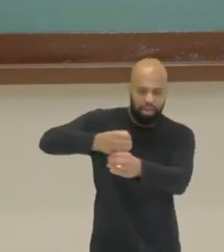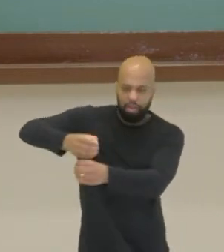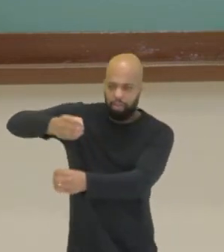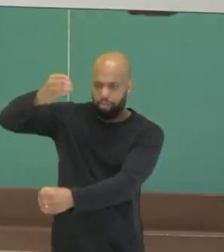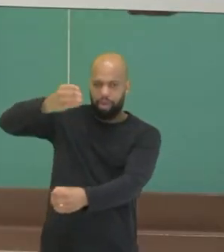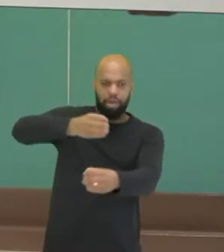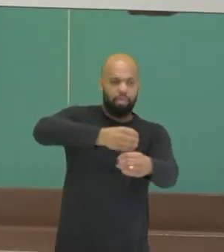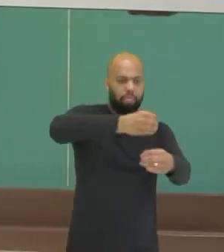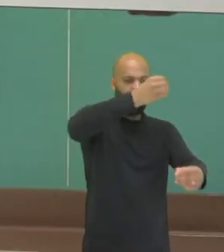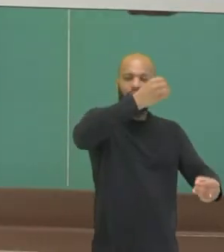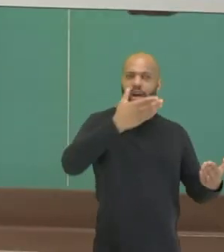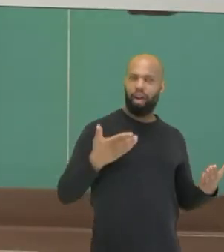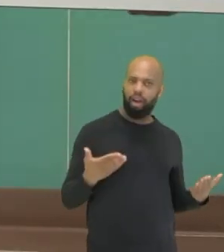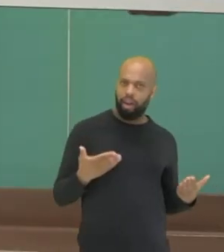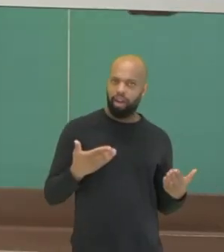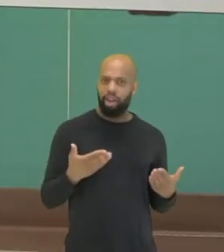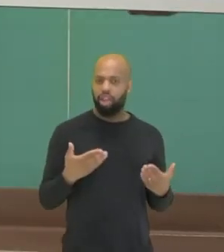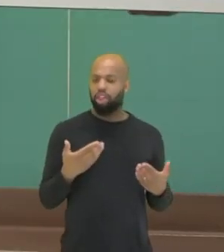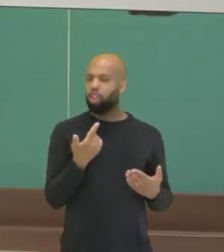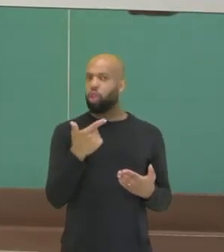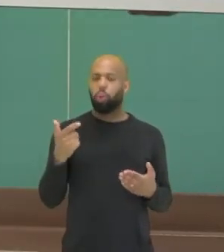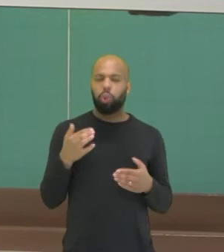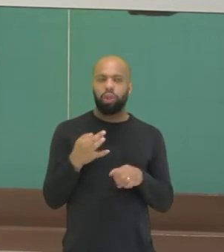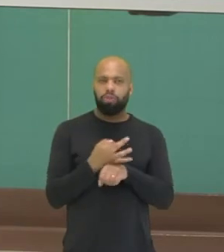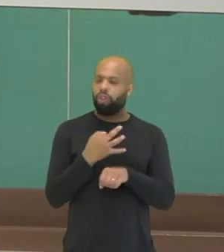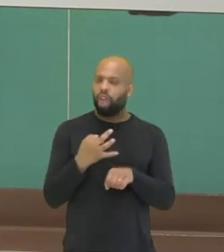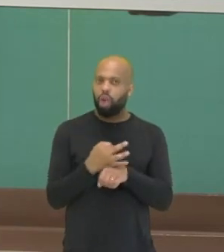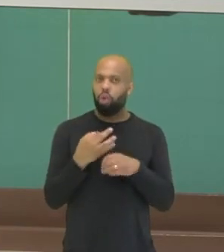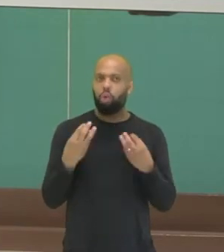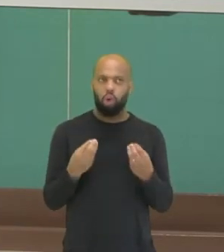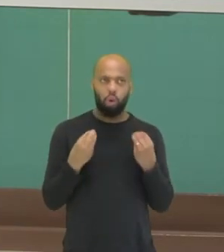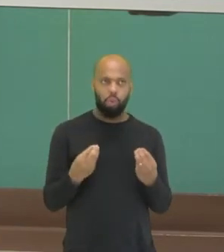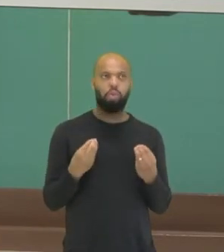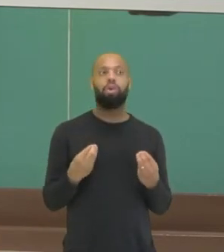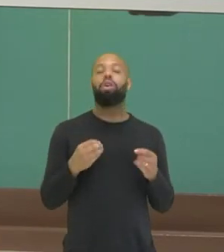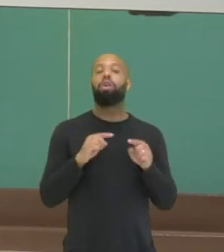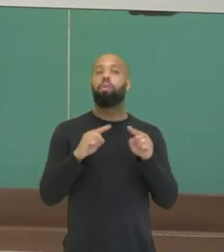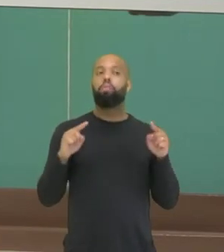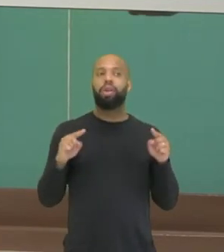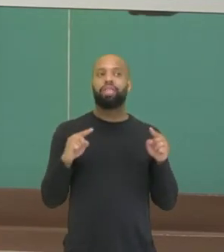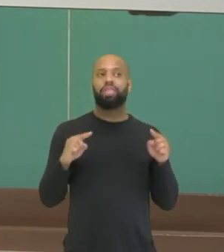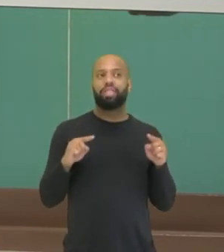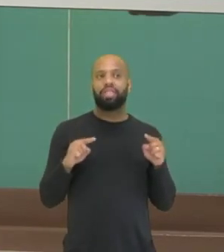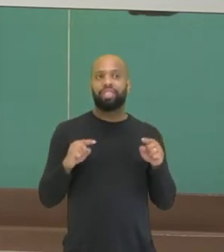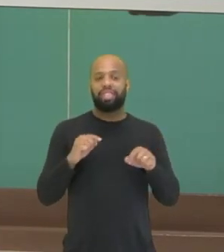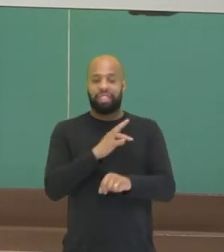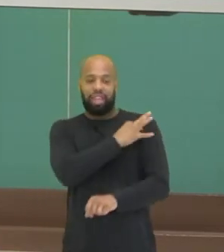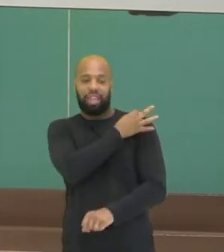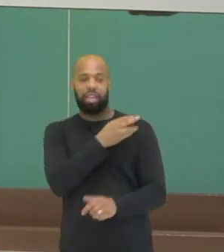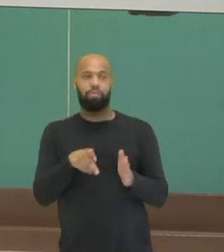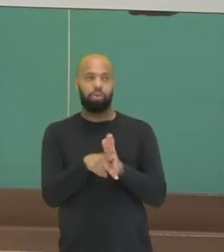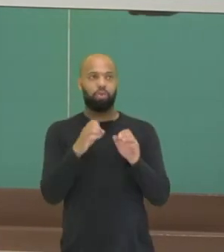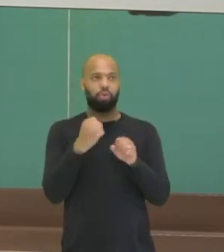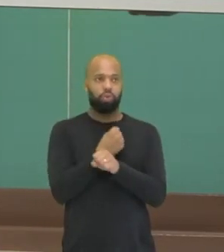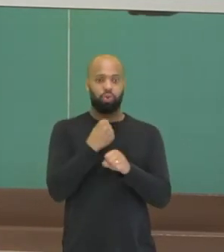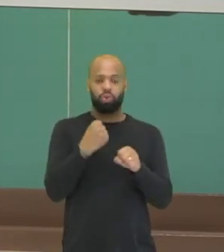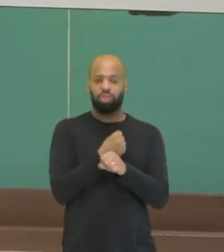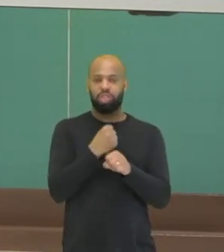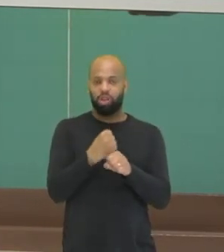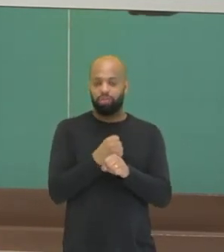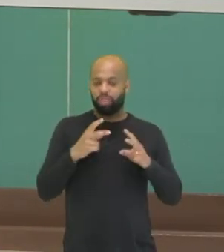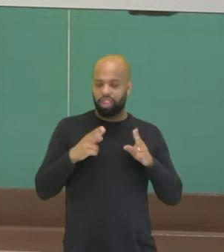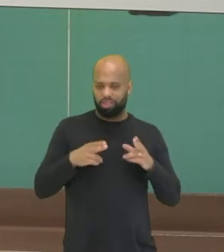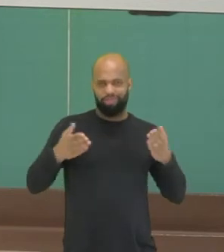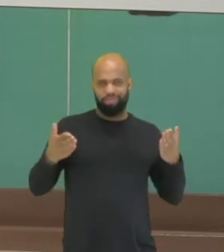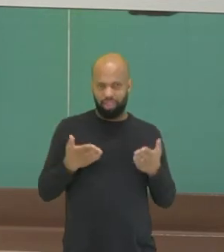O ferro tem escudo, espada, não é mesmo? Elmo de ferro, mas não tinha técnica de construção com ferro armado, com vigas